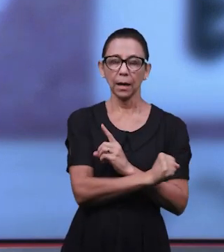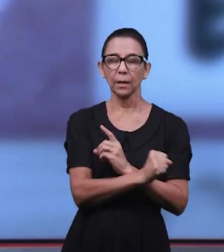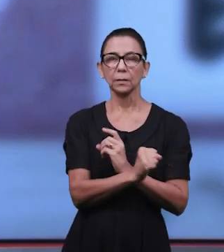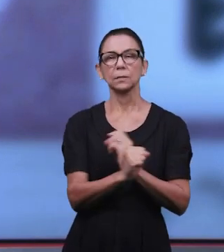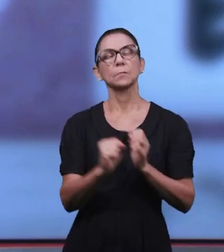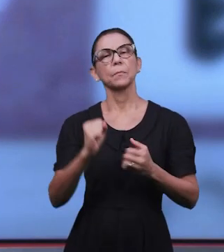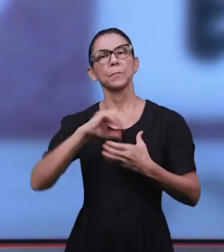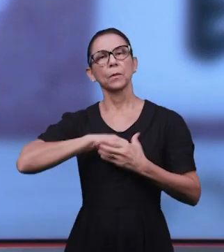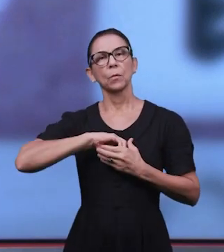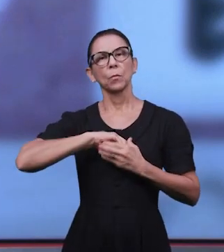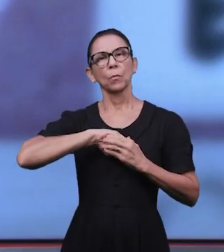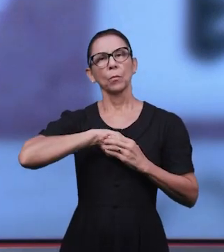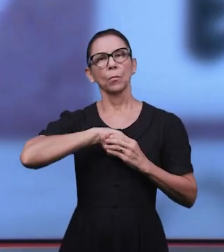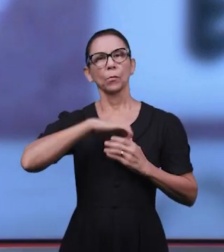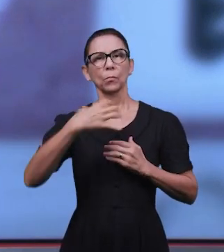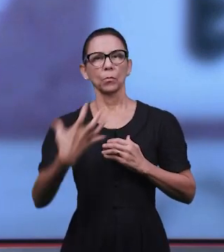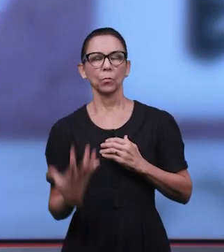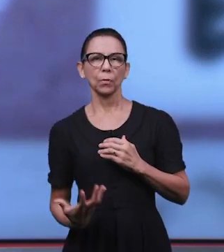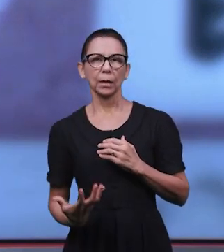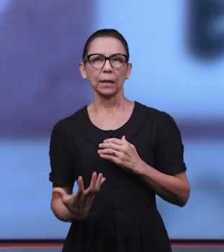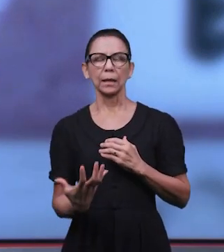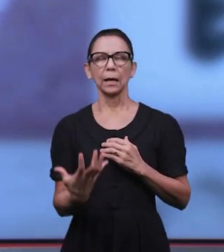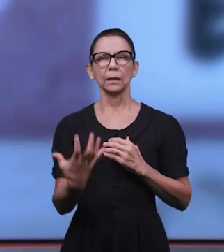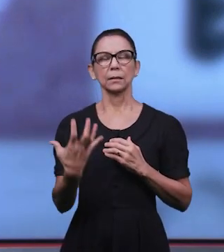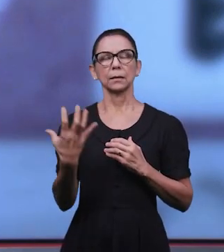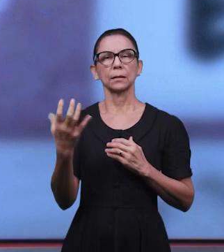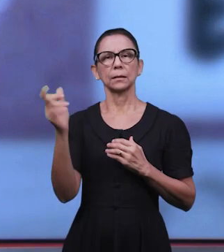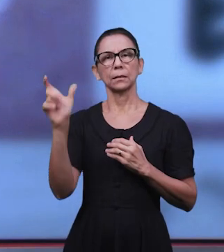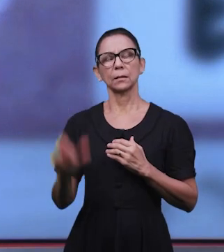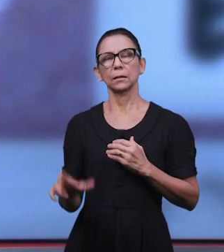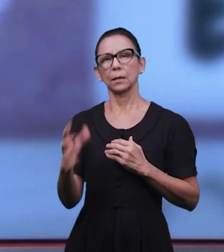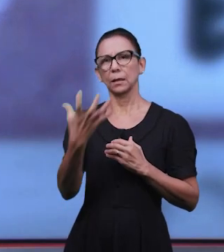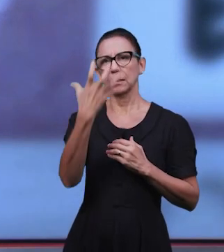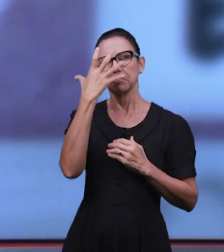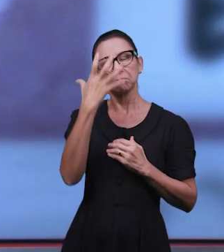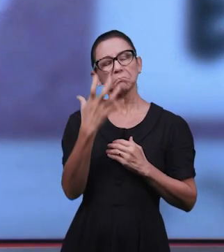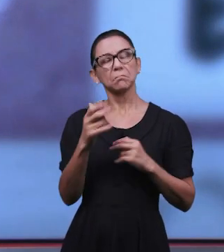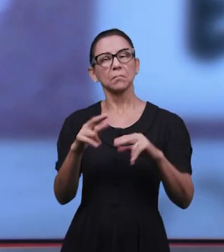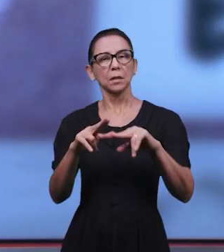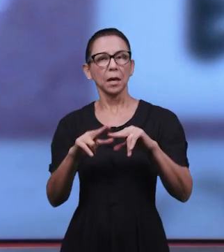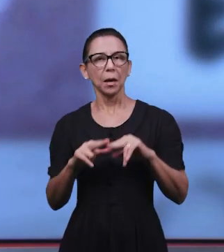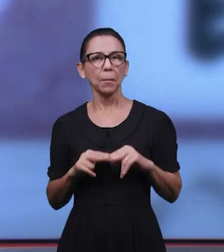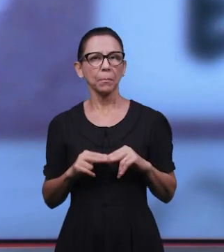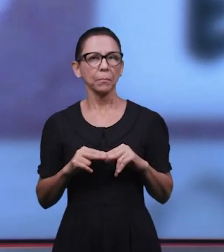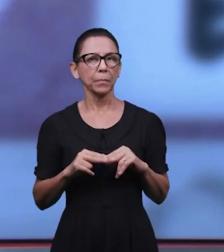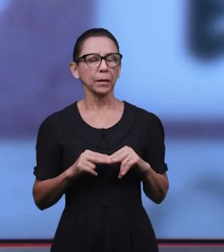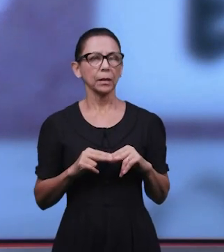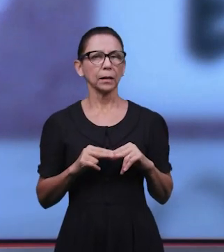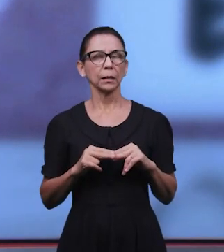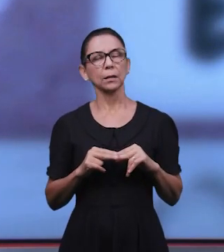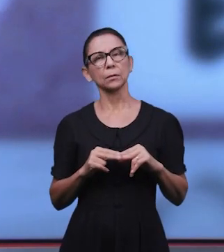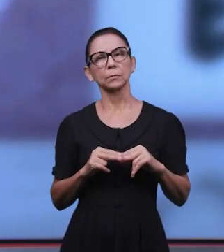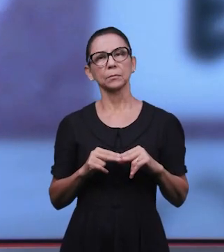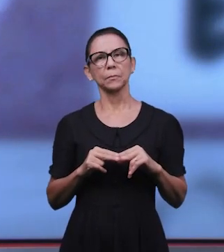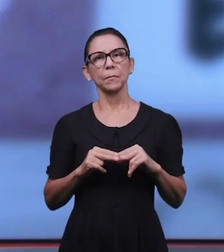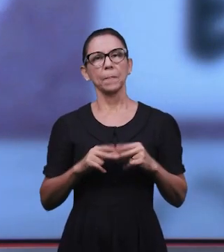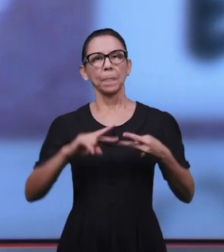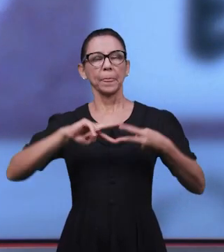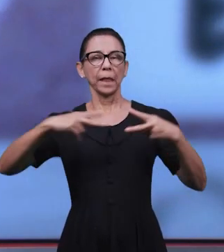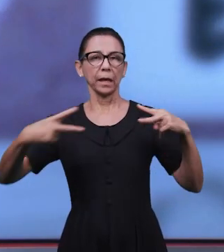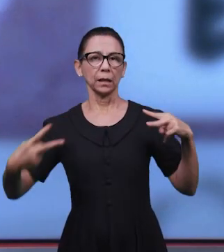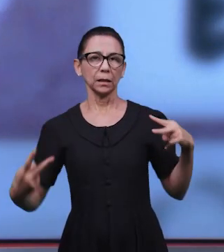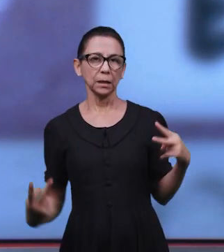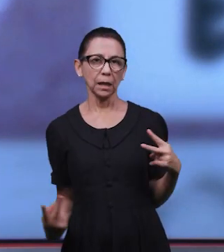nas relações estabelecidas entre a constituição hereditária do organismo e o que se elabora